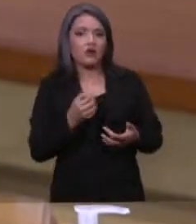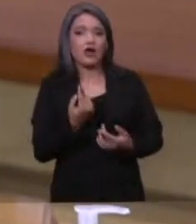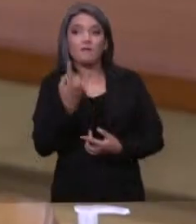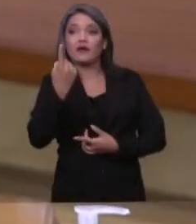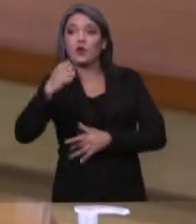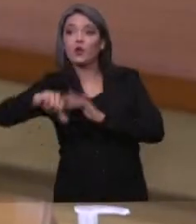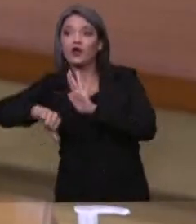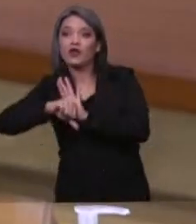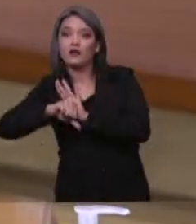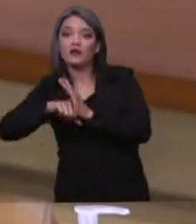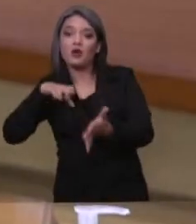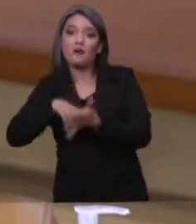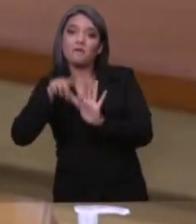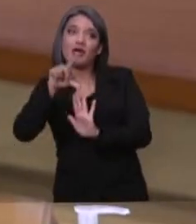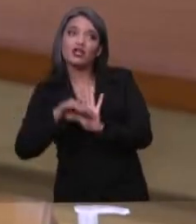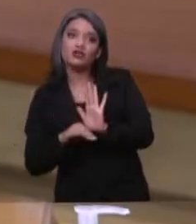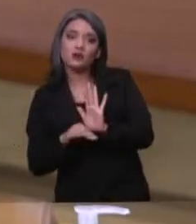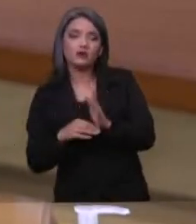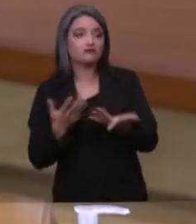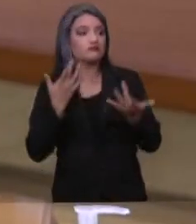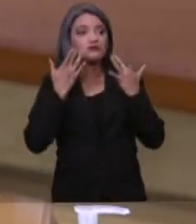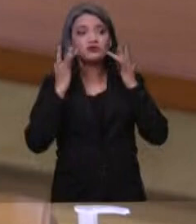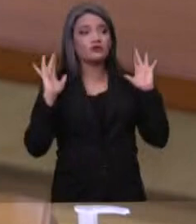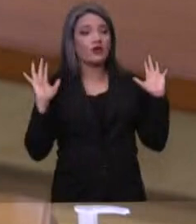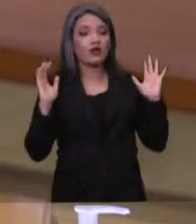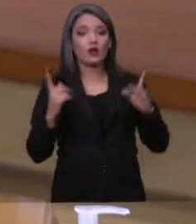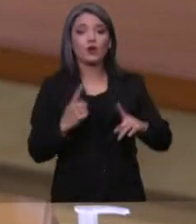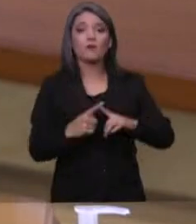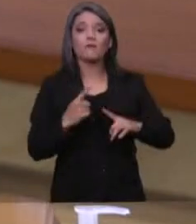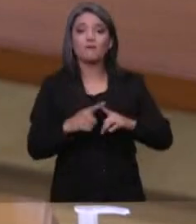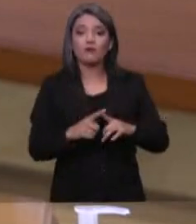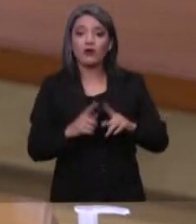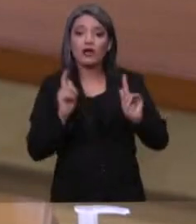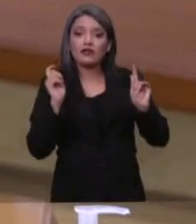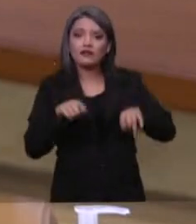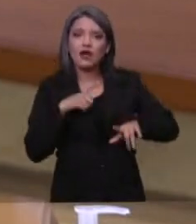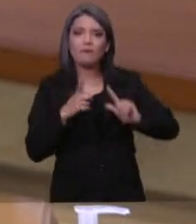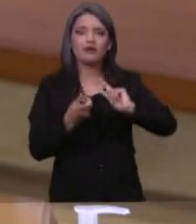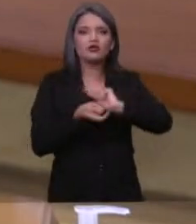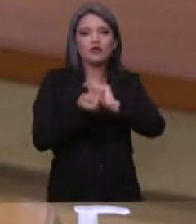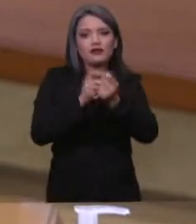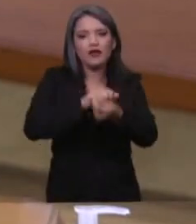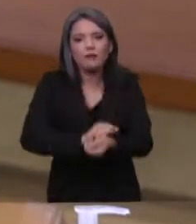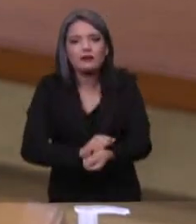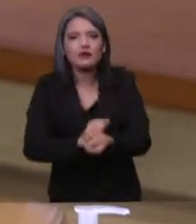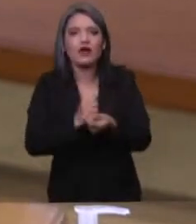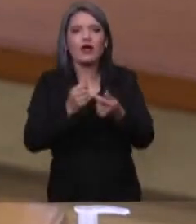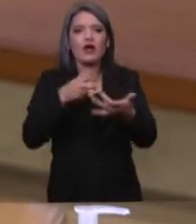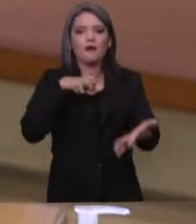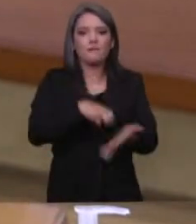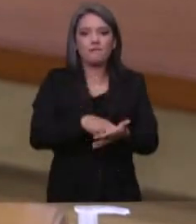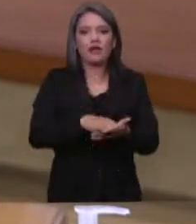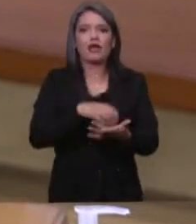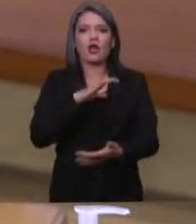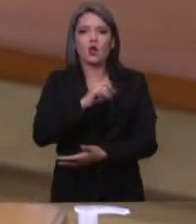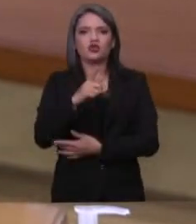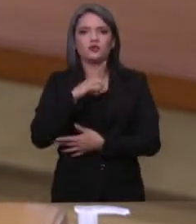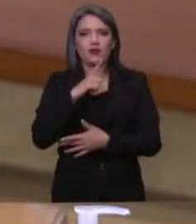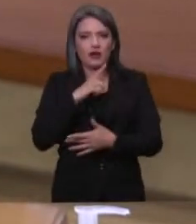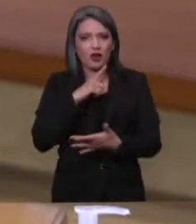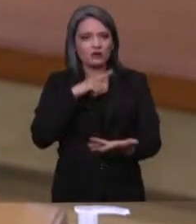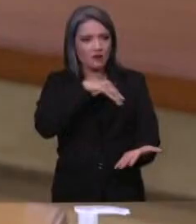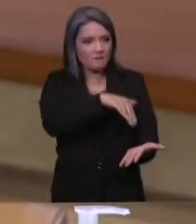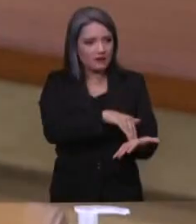menor? Não sei, porque nós temos como modular a pena dentro do mínimo e máximo que o Código Penal nos